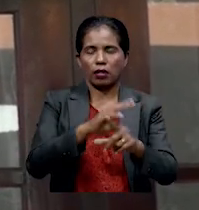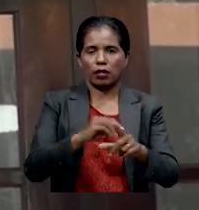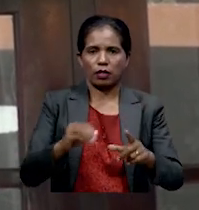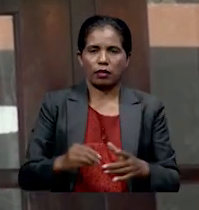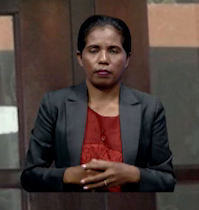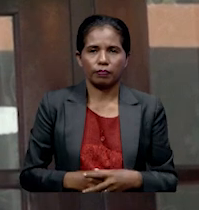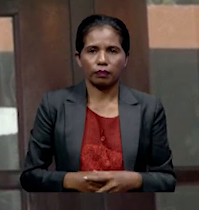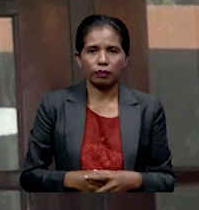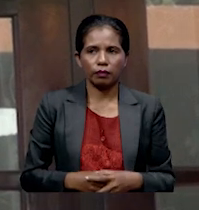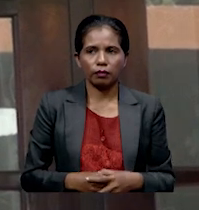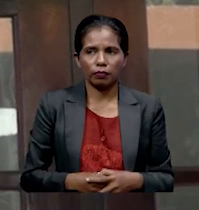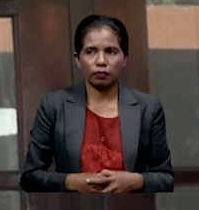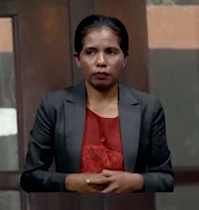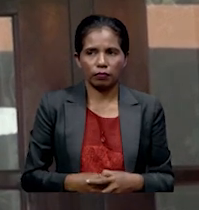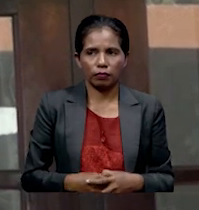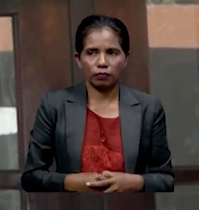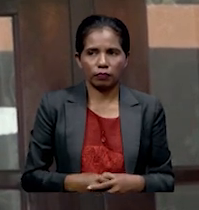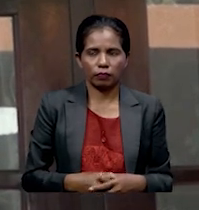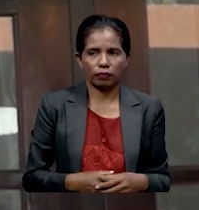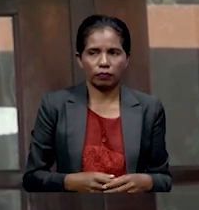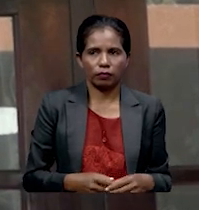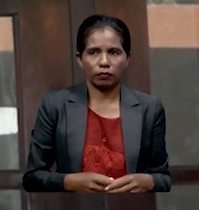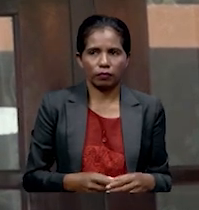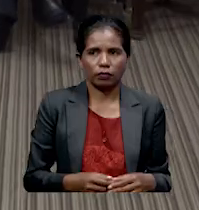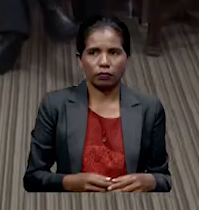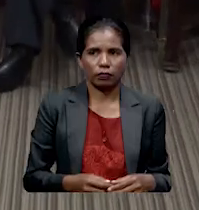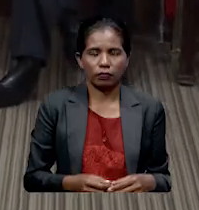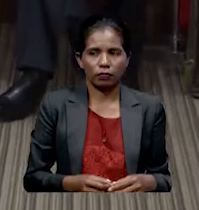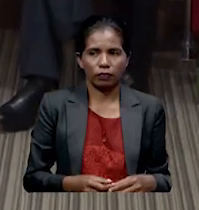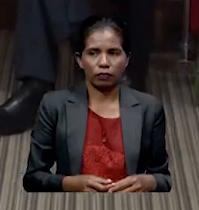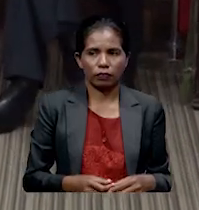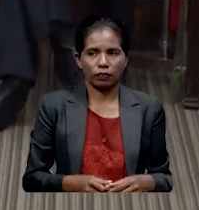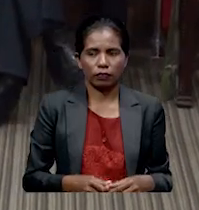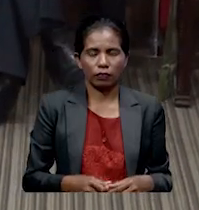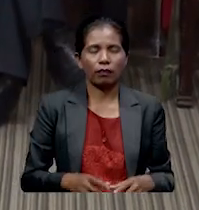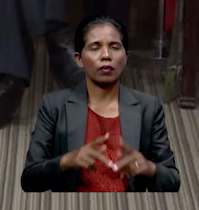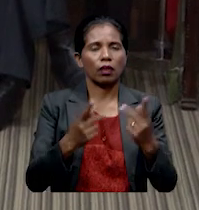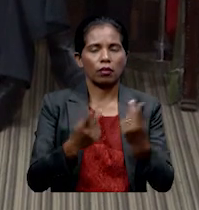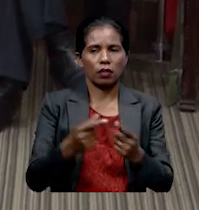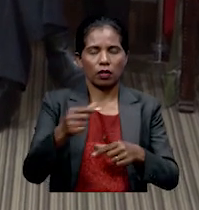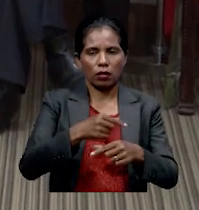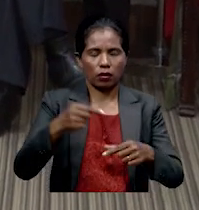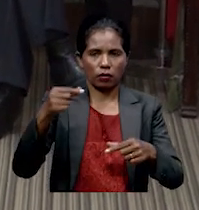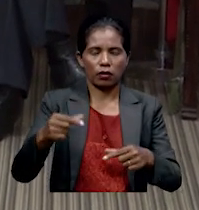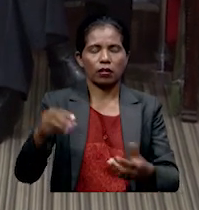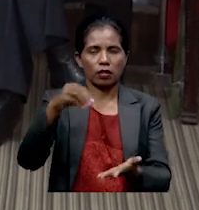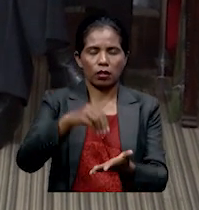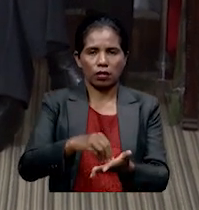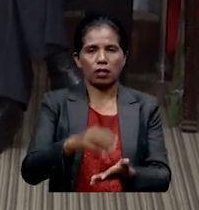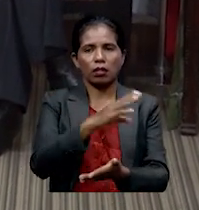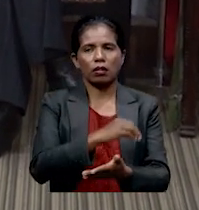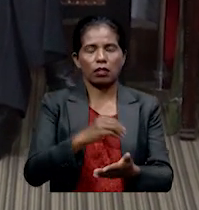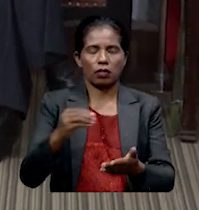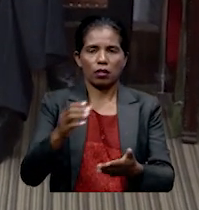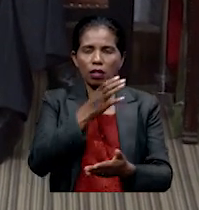Timor-Leste. Countries. So this is going to come from Timor. Companhia Global Industries se investe na área de